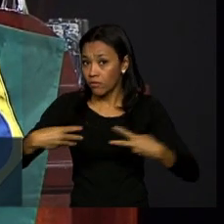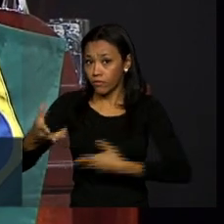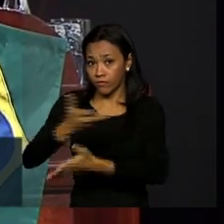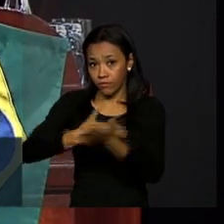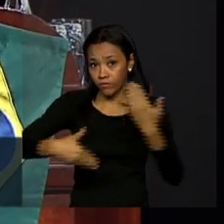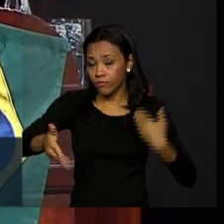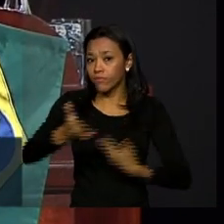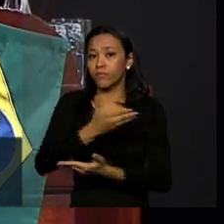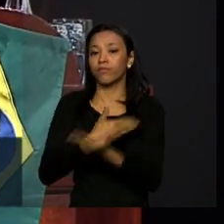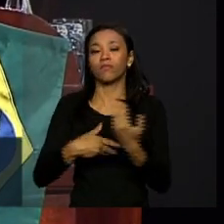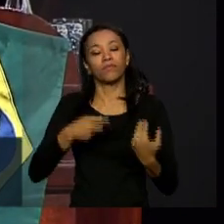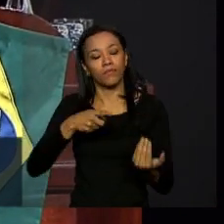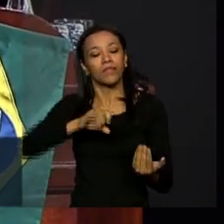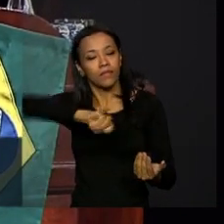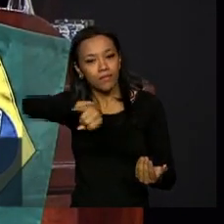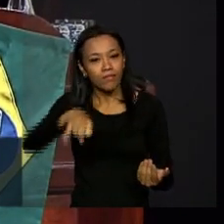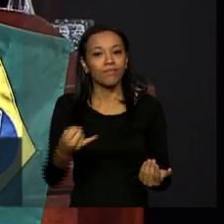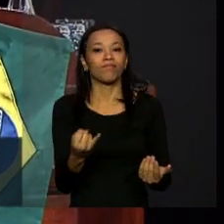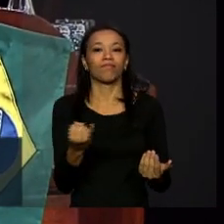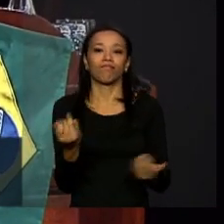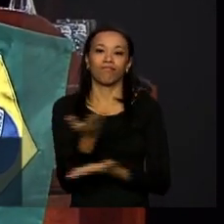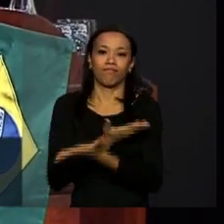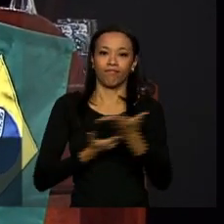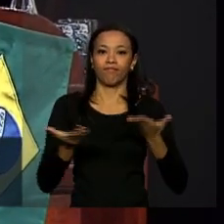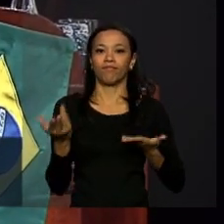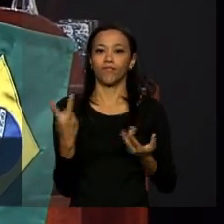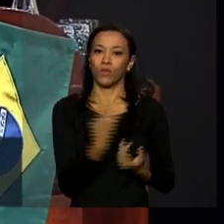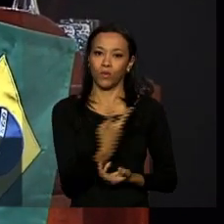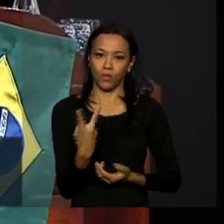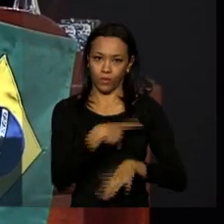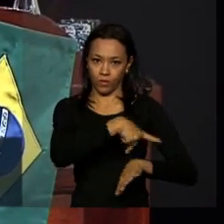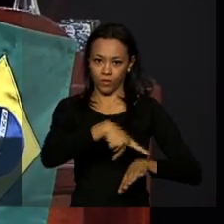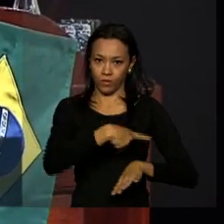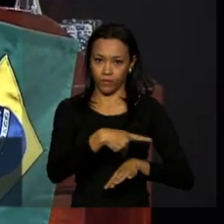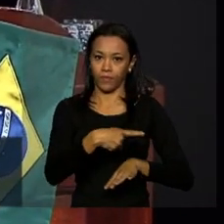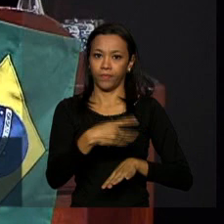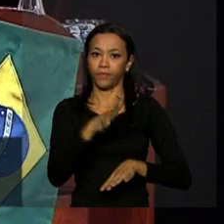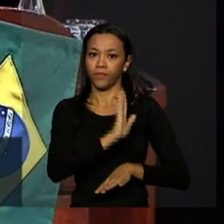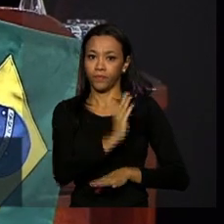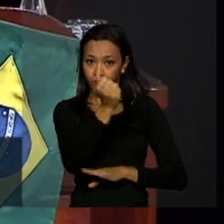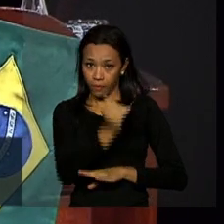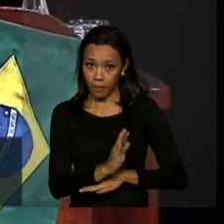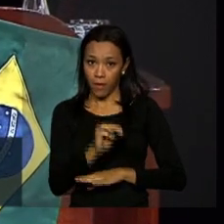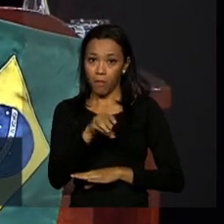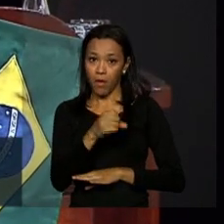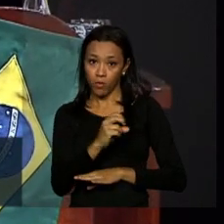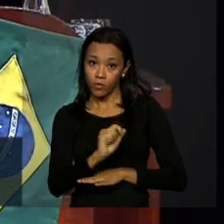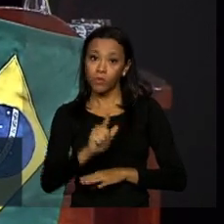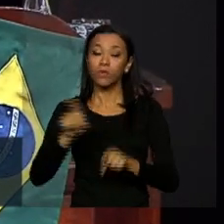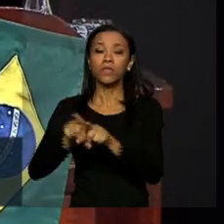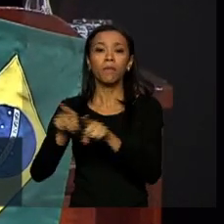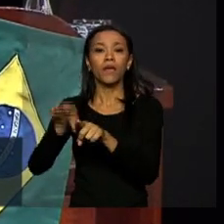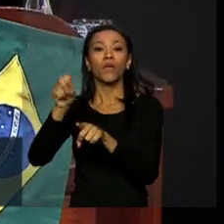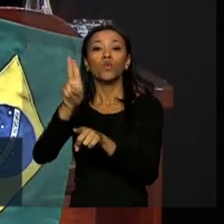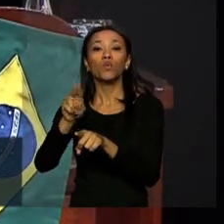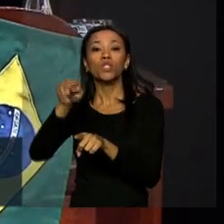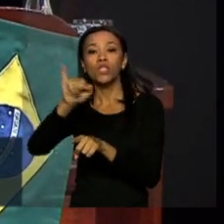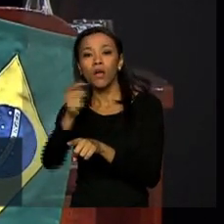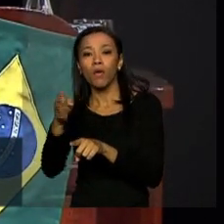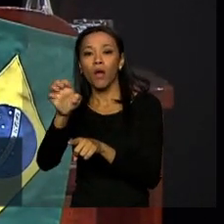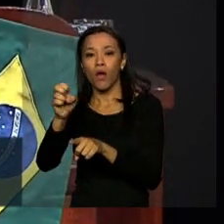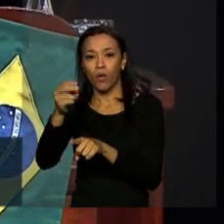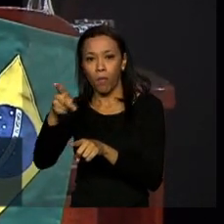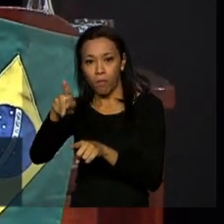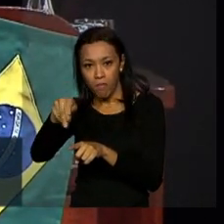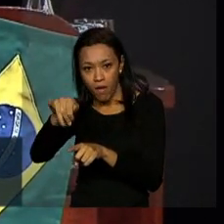extremamente vantajoso para ambas as partes este acordo abre para União Europeia e